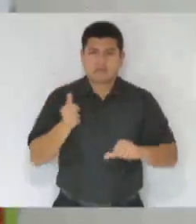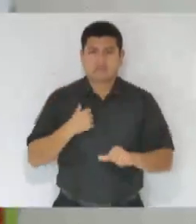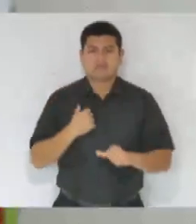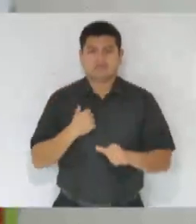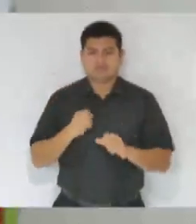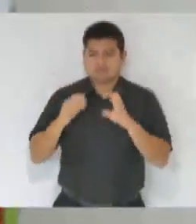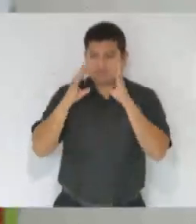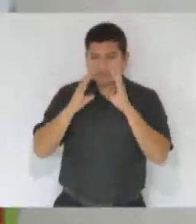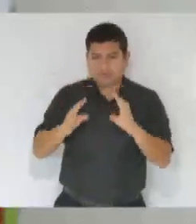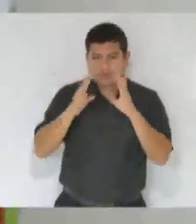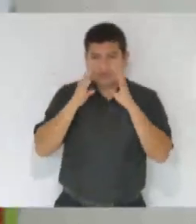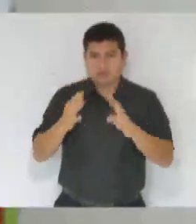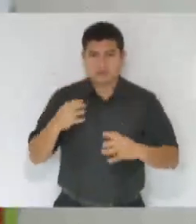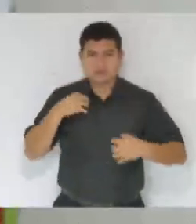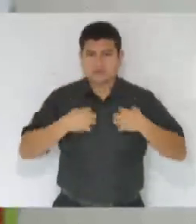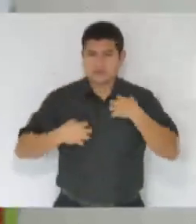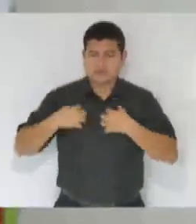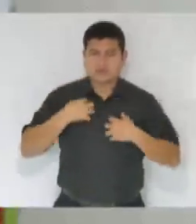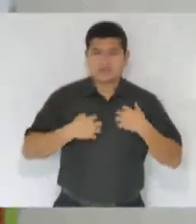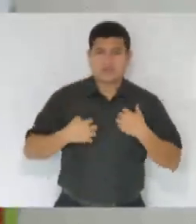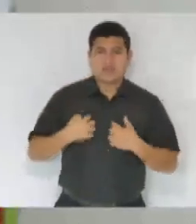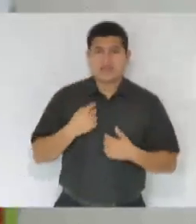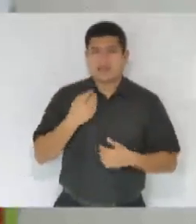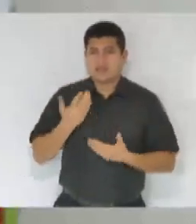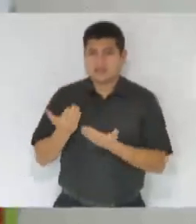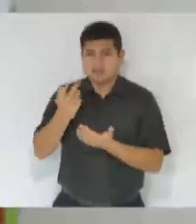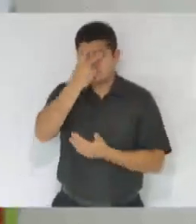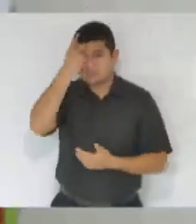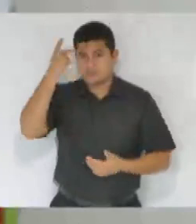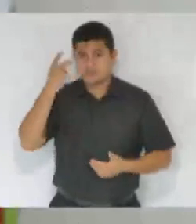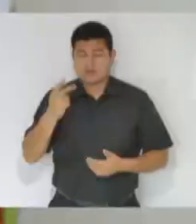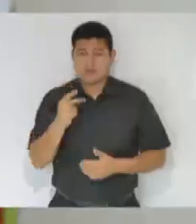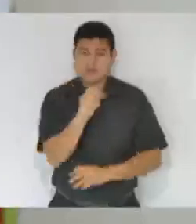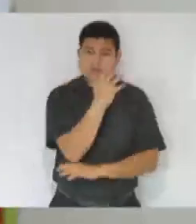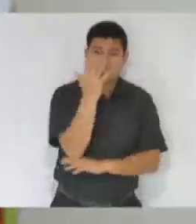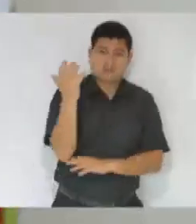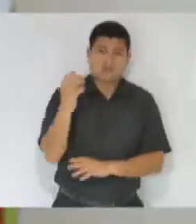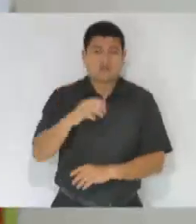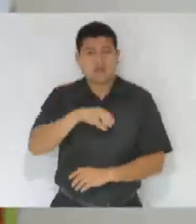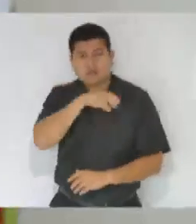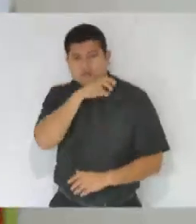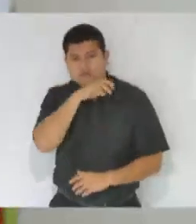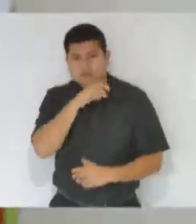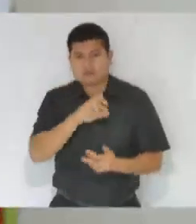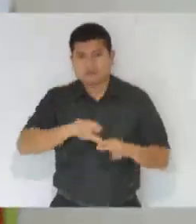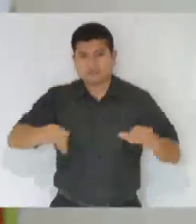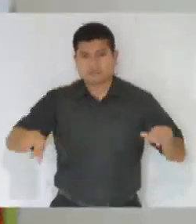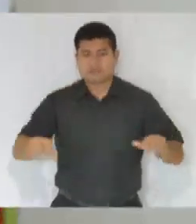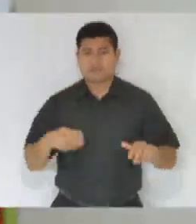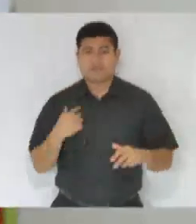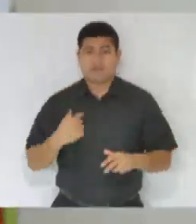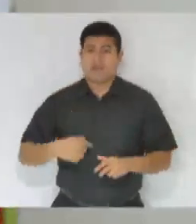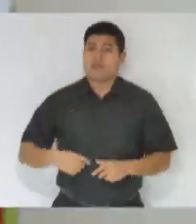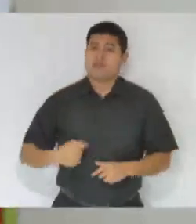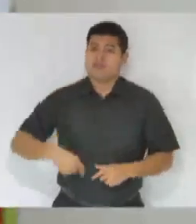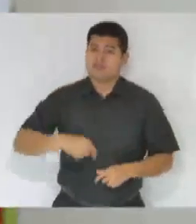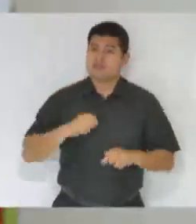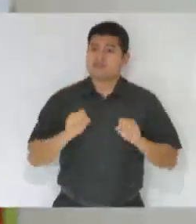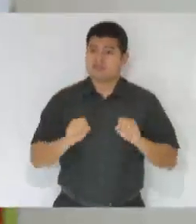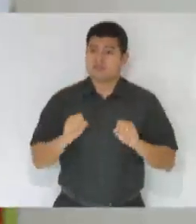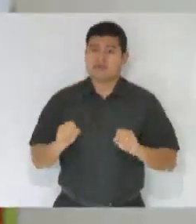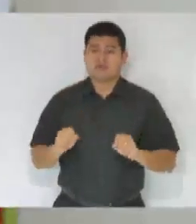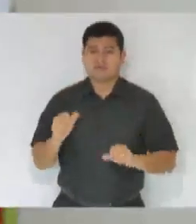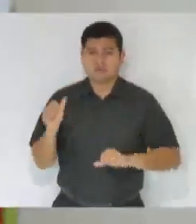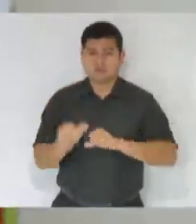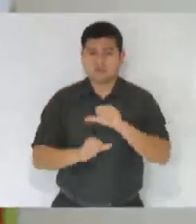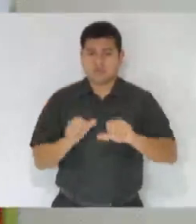chamadas agonizantes das pessoas, das plantas, dos animais. Nós podemos melhorar muito em pequenos